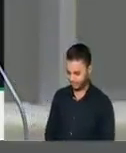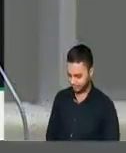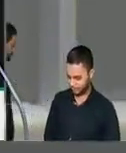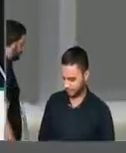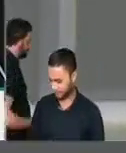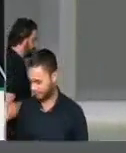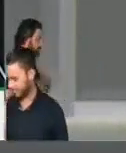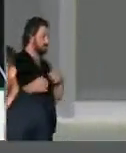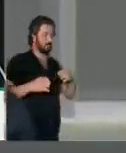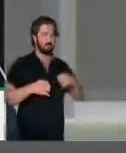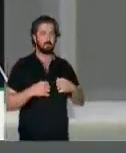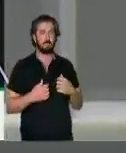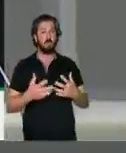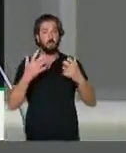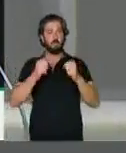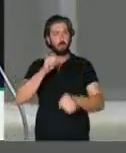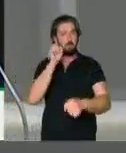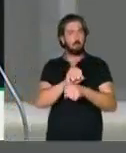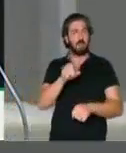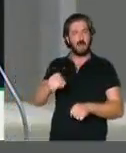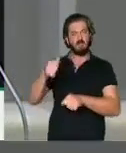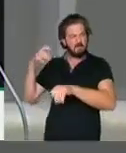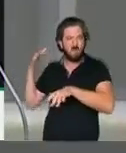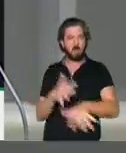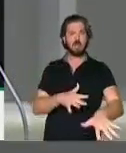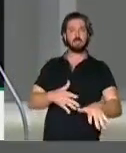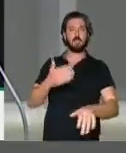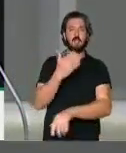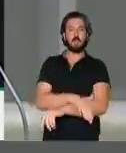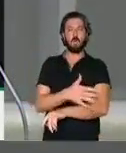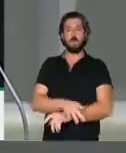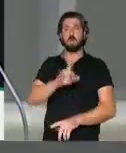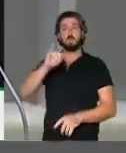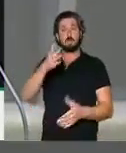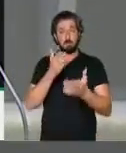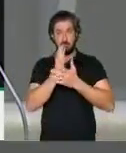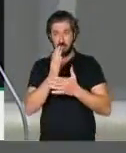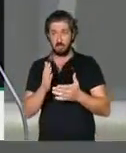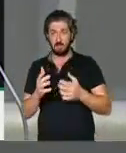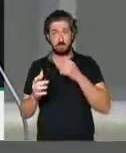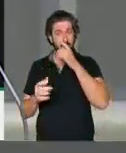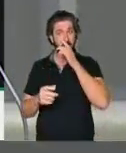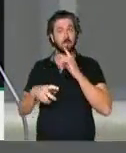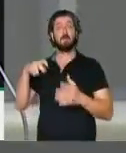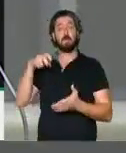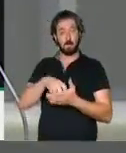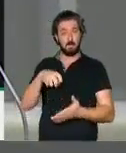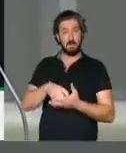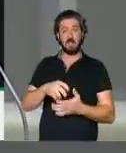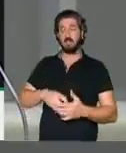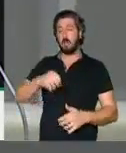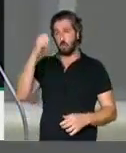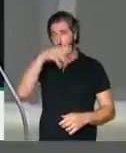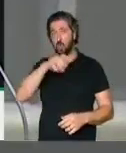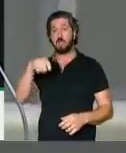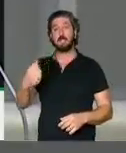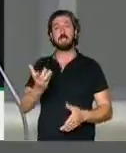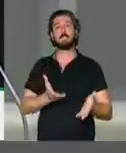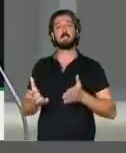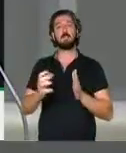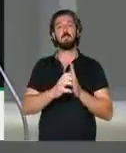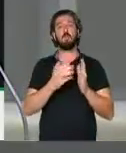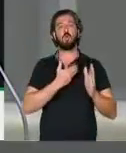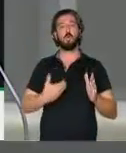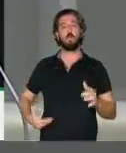Vamos barrá-la pela mobilização nas ruas. Se for aprovada, penalizará duramente servidores